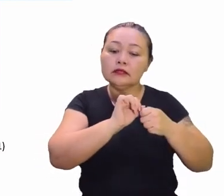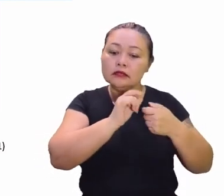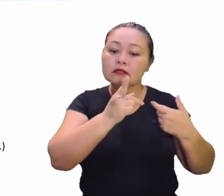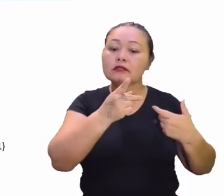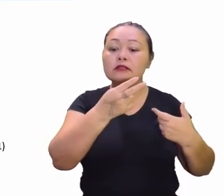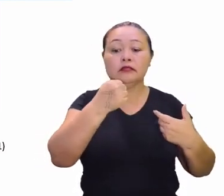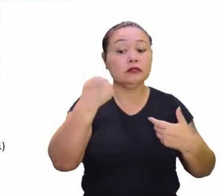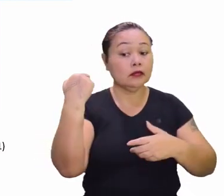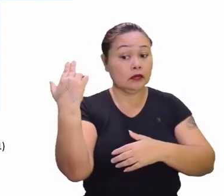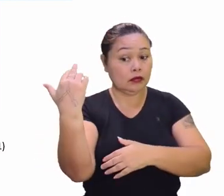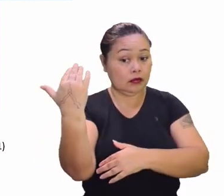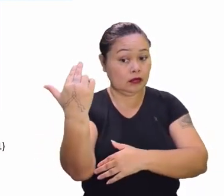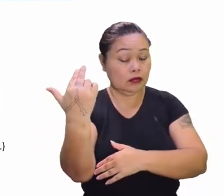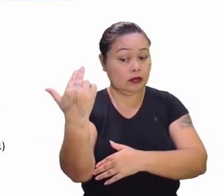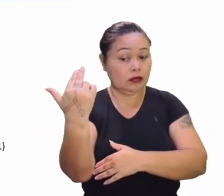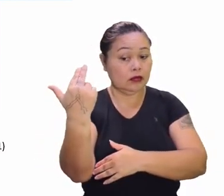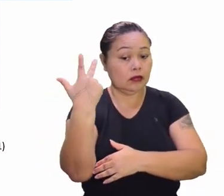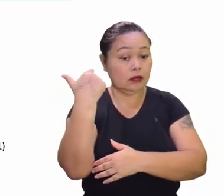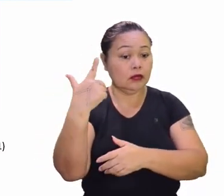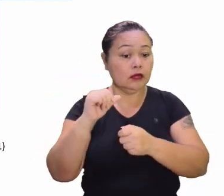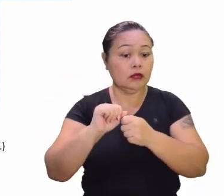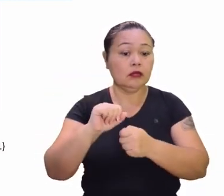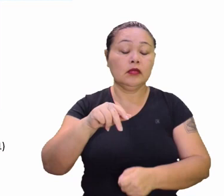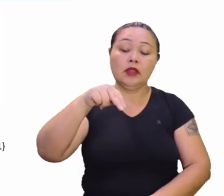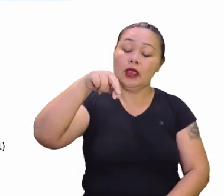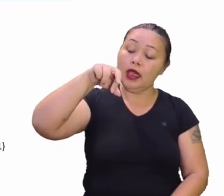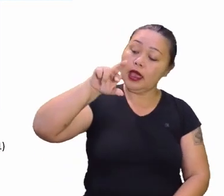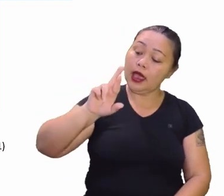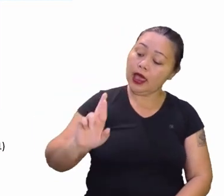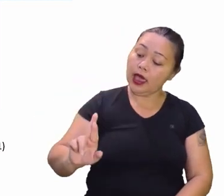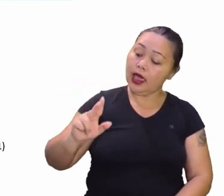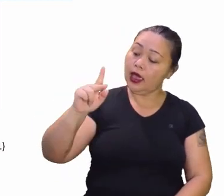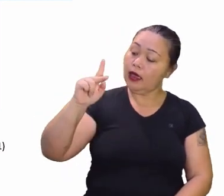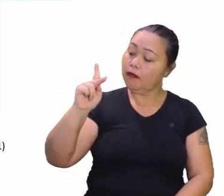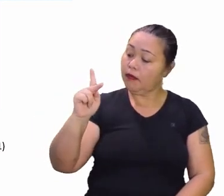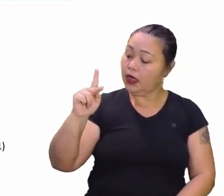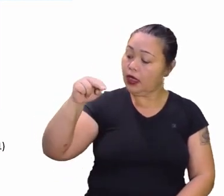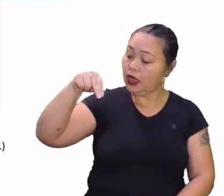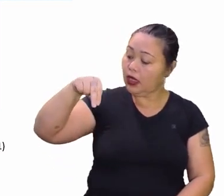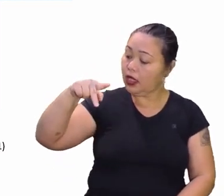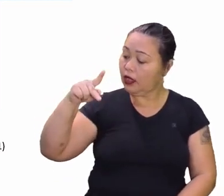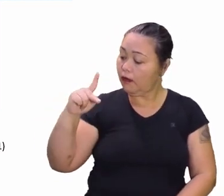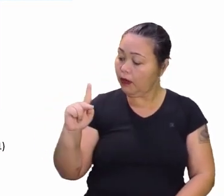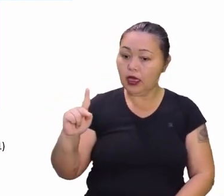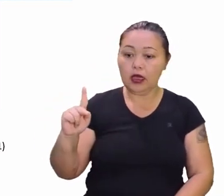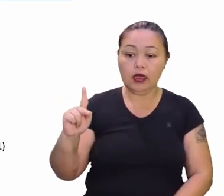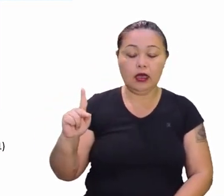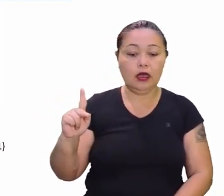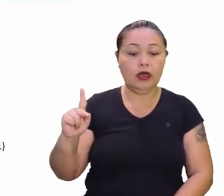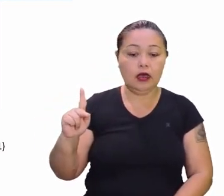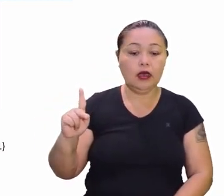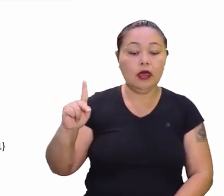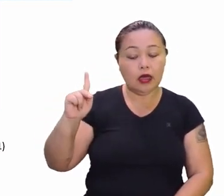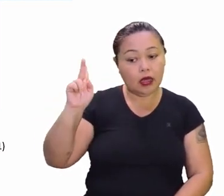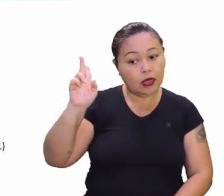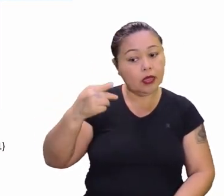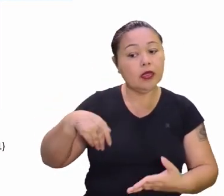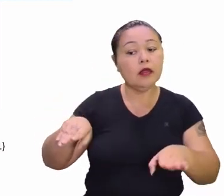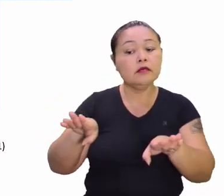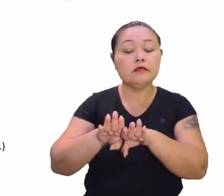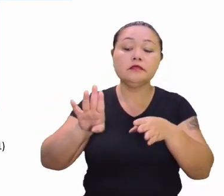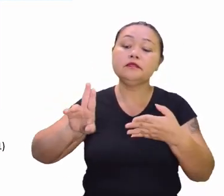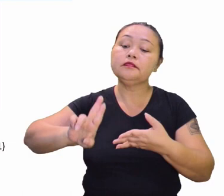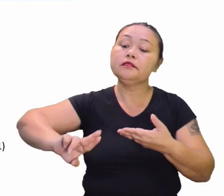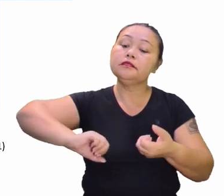Natural Estadual, o RPNP, que também pode ser de